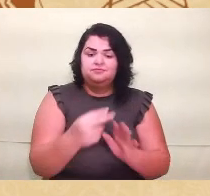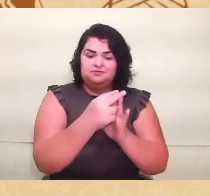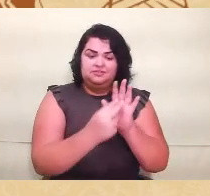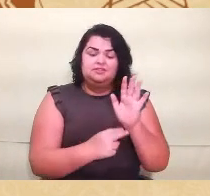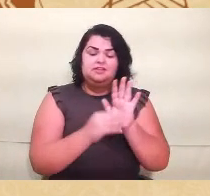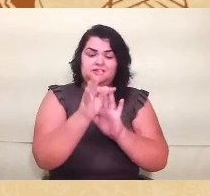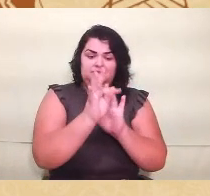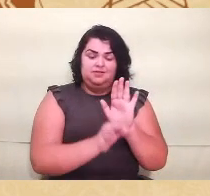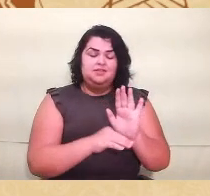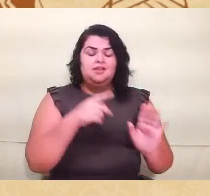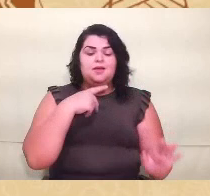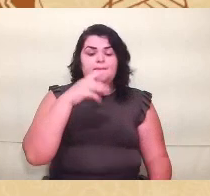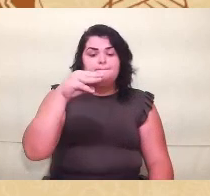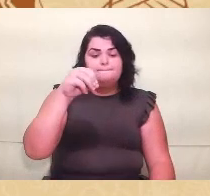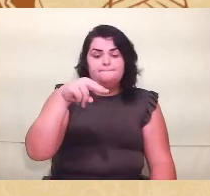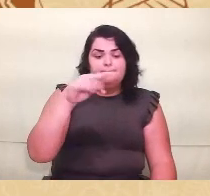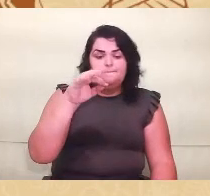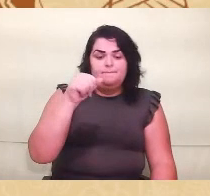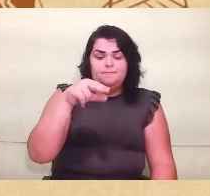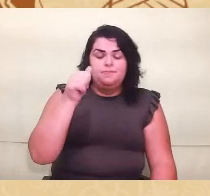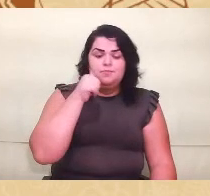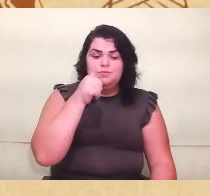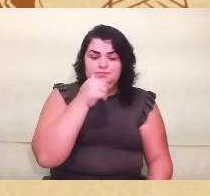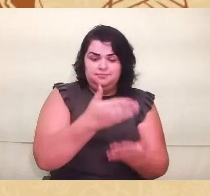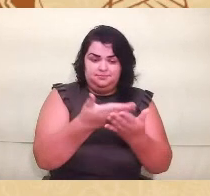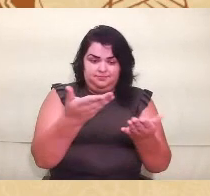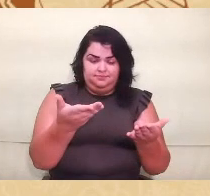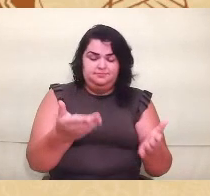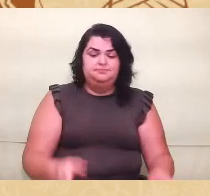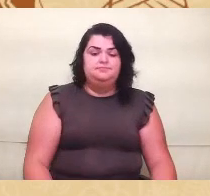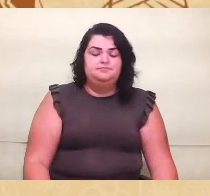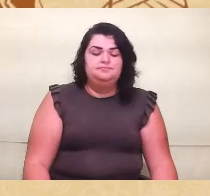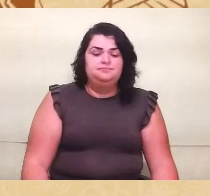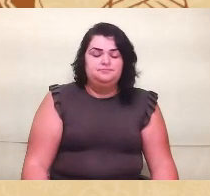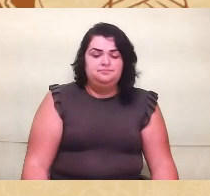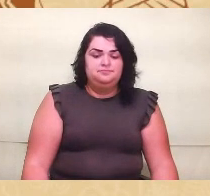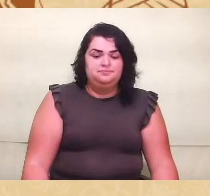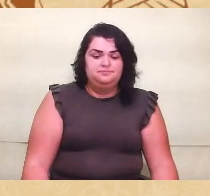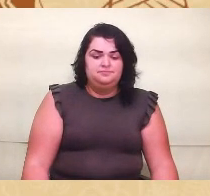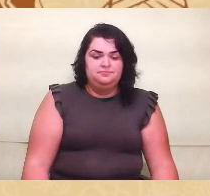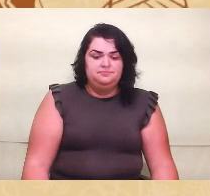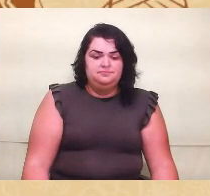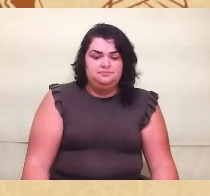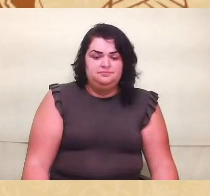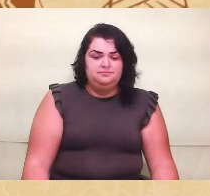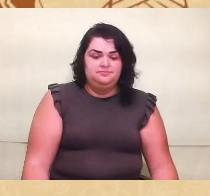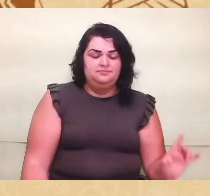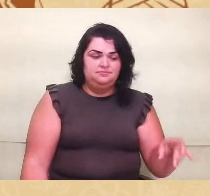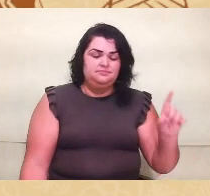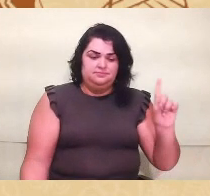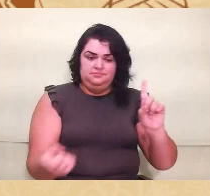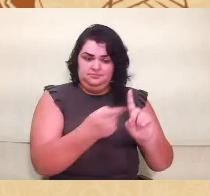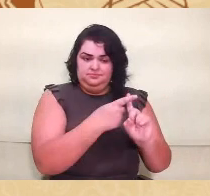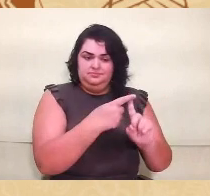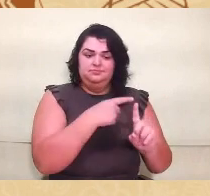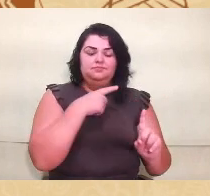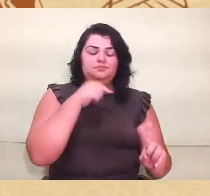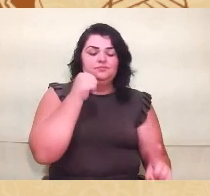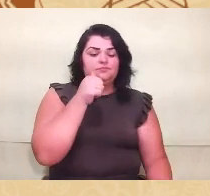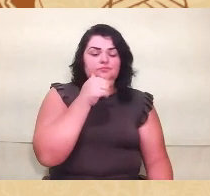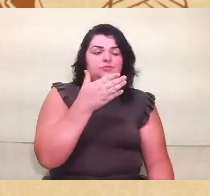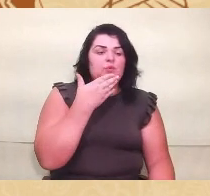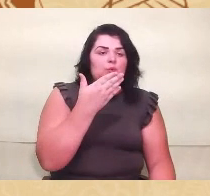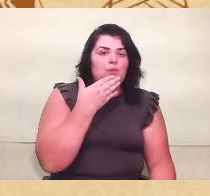aqui de vermelho. Essa aqui é a cacique Valdelice, grande cacique Valdelice. É a primeira cacique Tupinambá